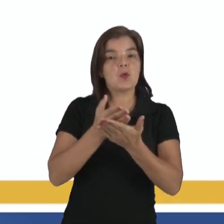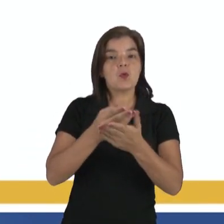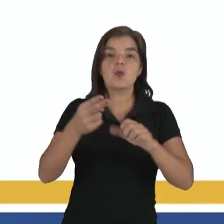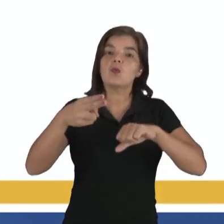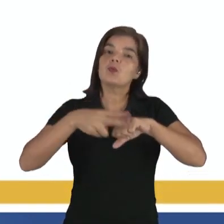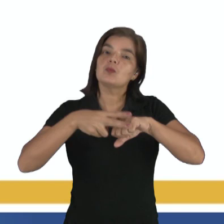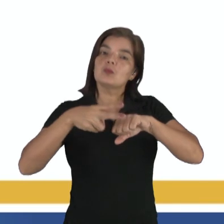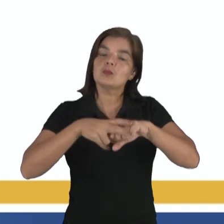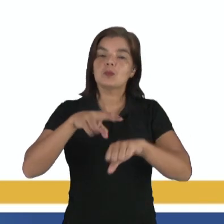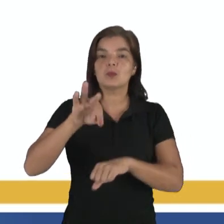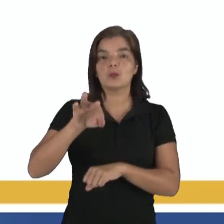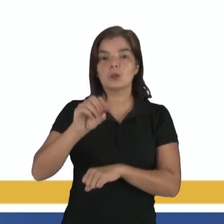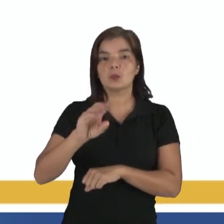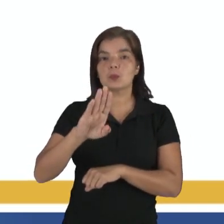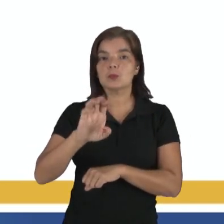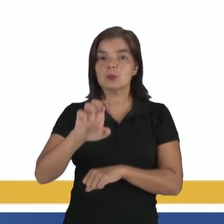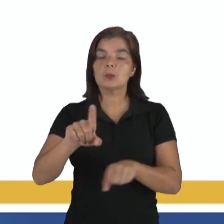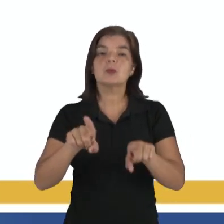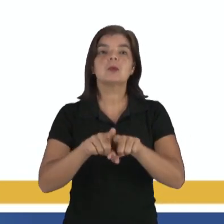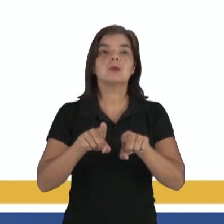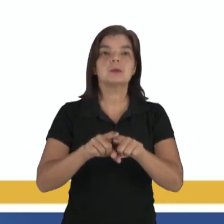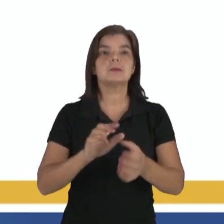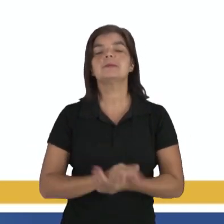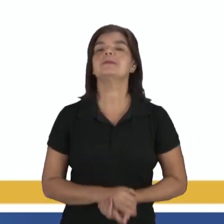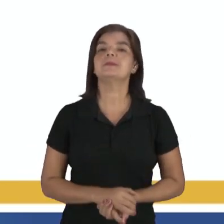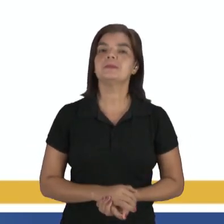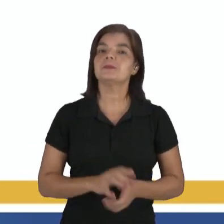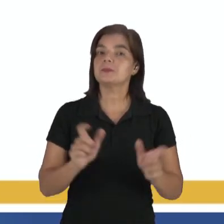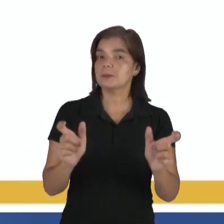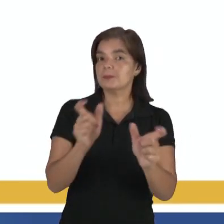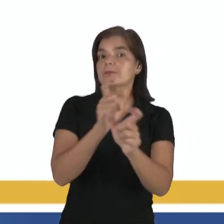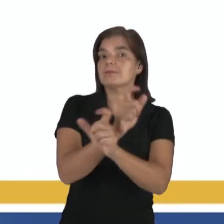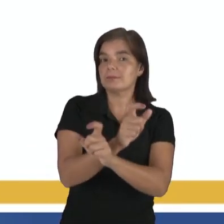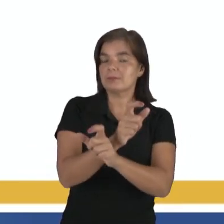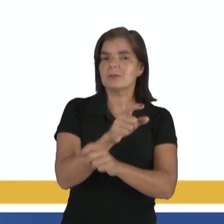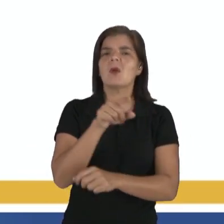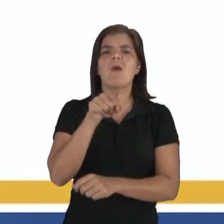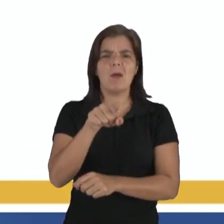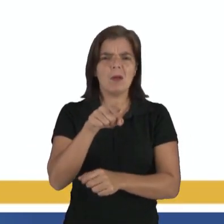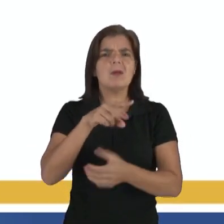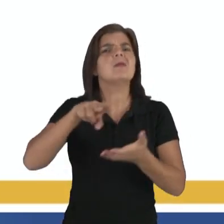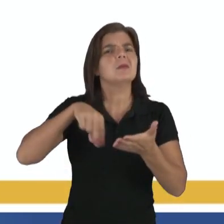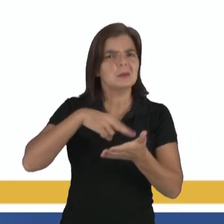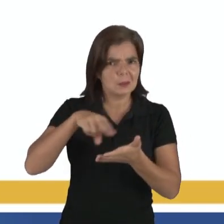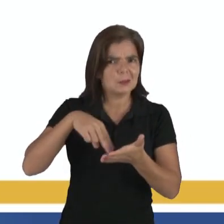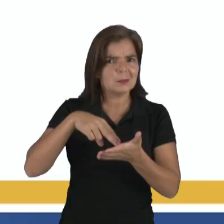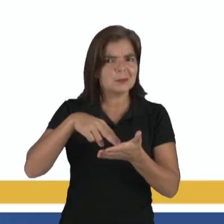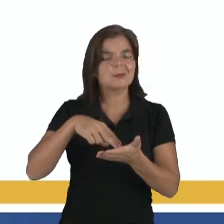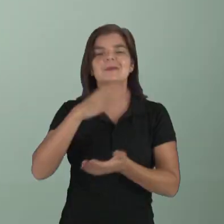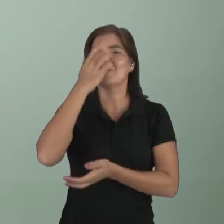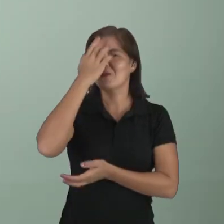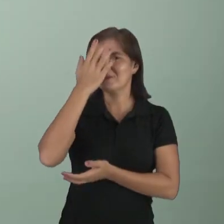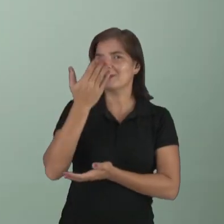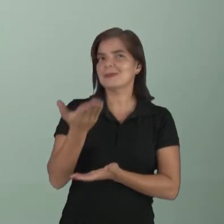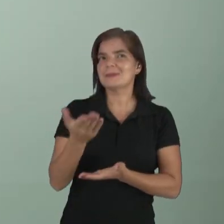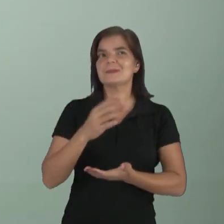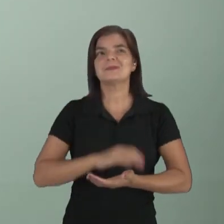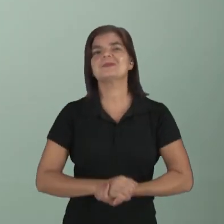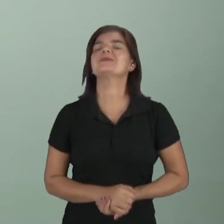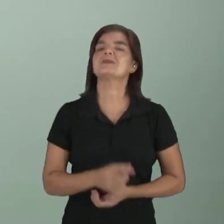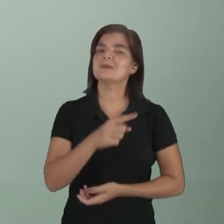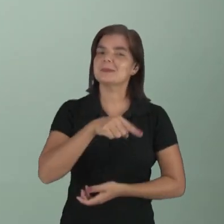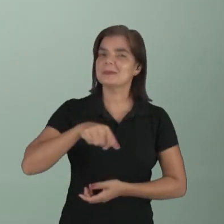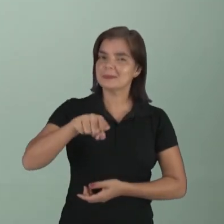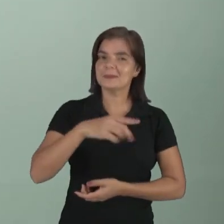com o verbo to be. Are they dancing? Eles estão dançando? Fácil, né, pessoal?